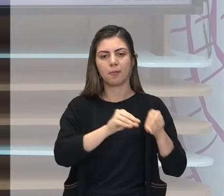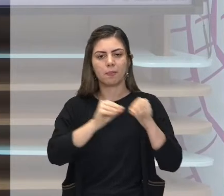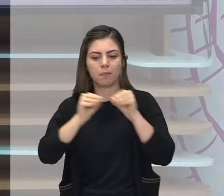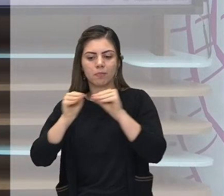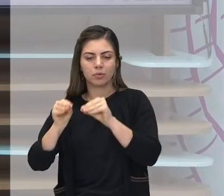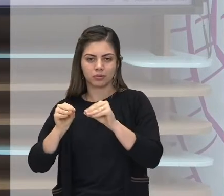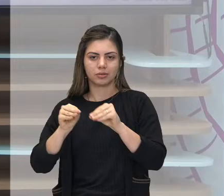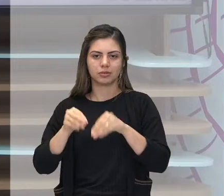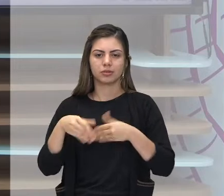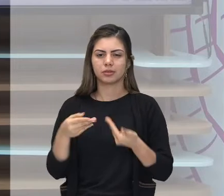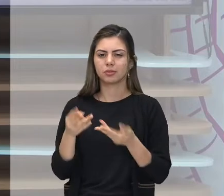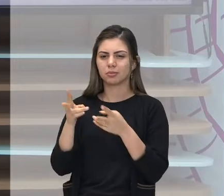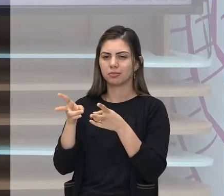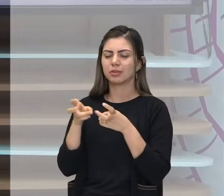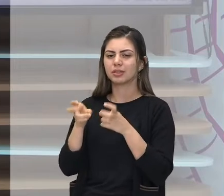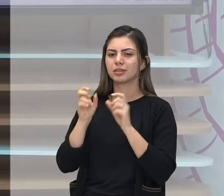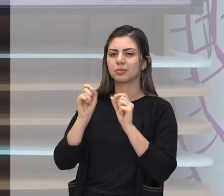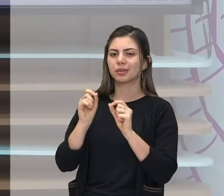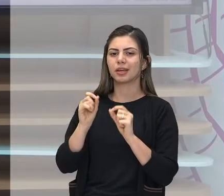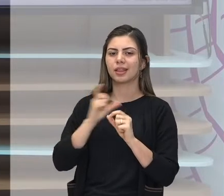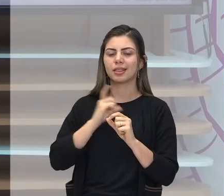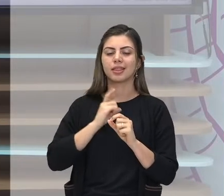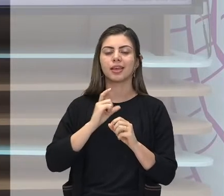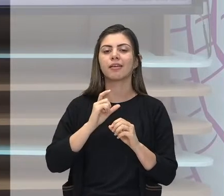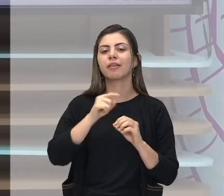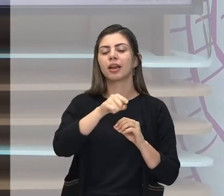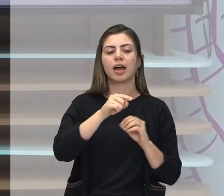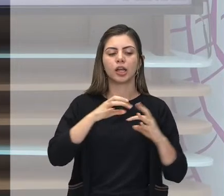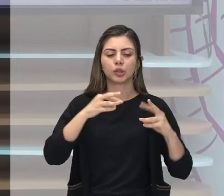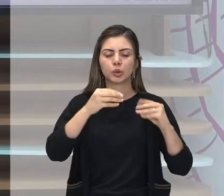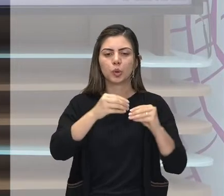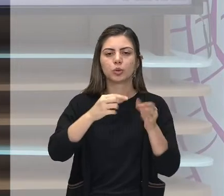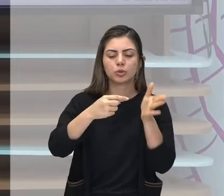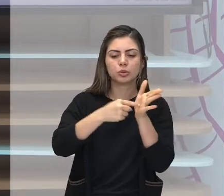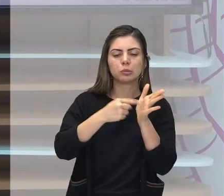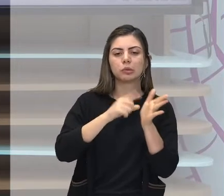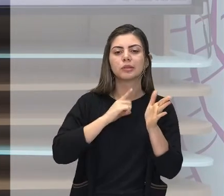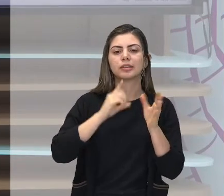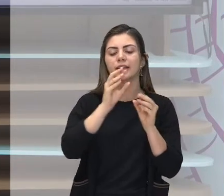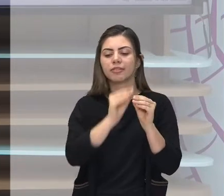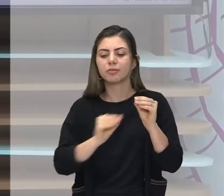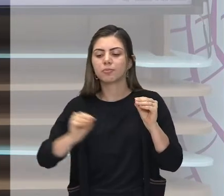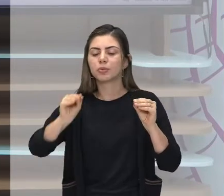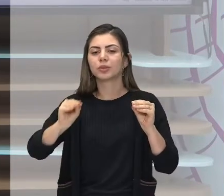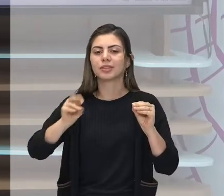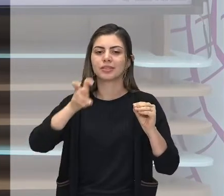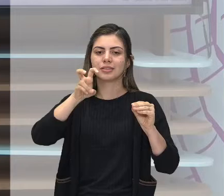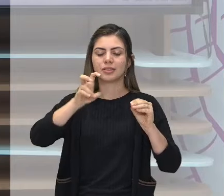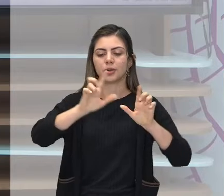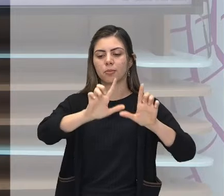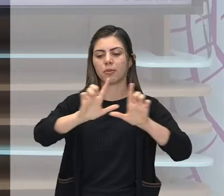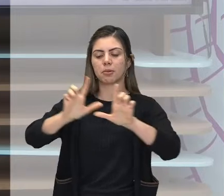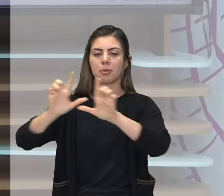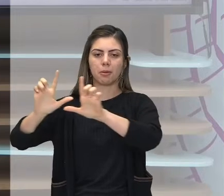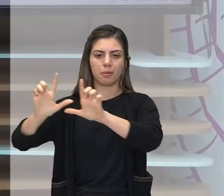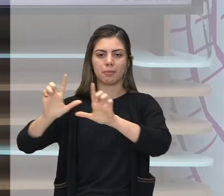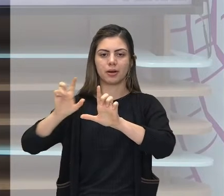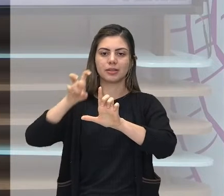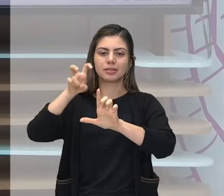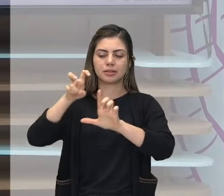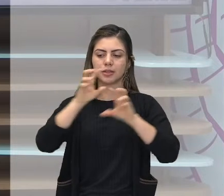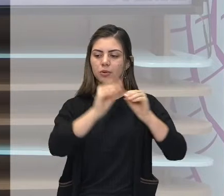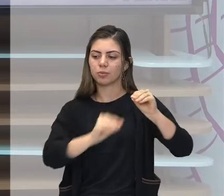ó, nós verificamos que todos eles se movimentaram, né, todos os pontos que formam essa figura se movimentaram 5 quadrados